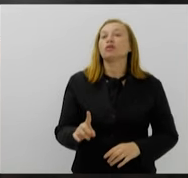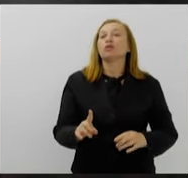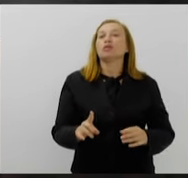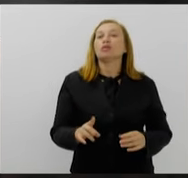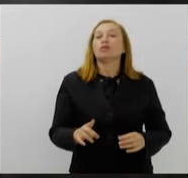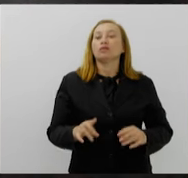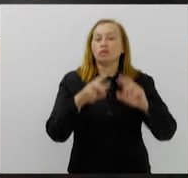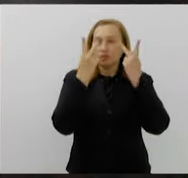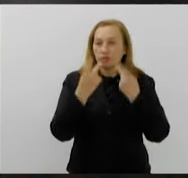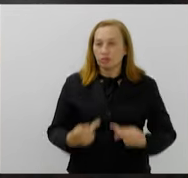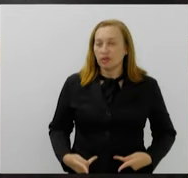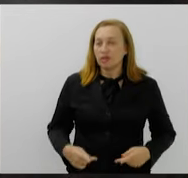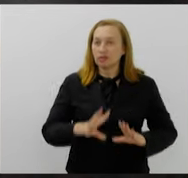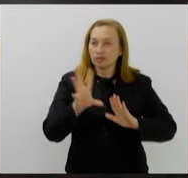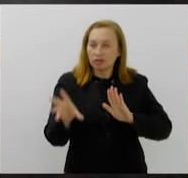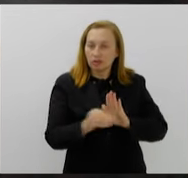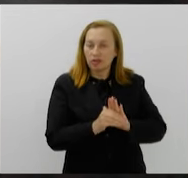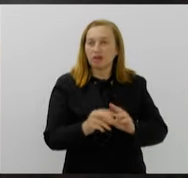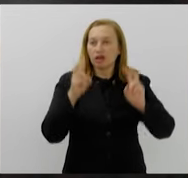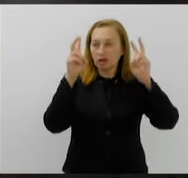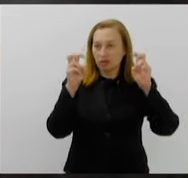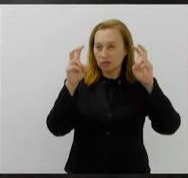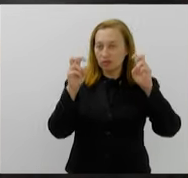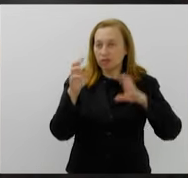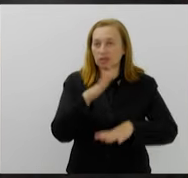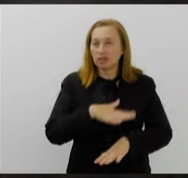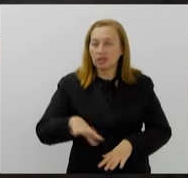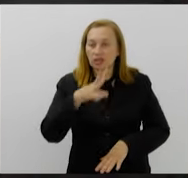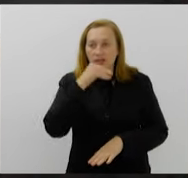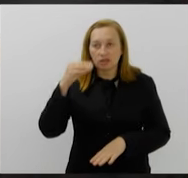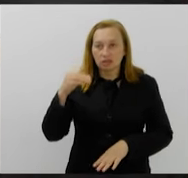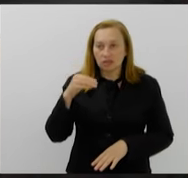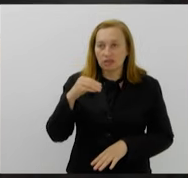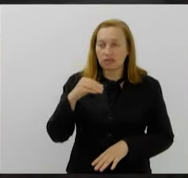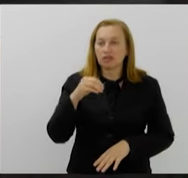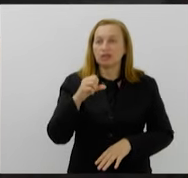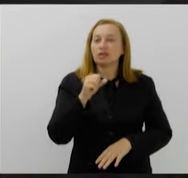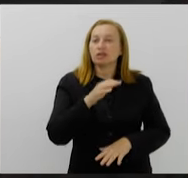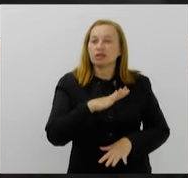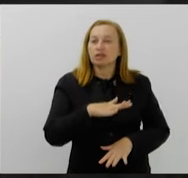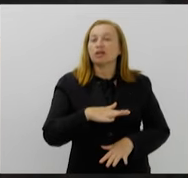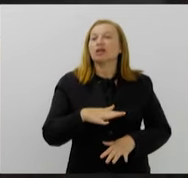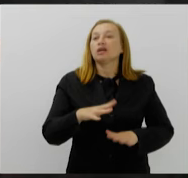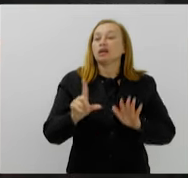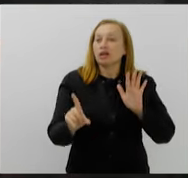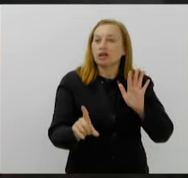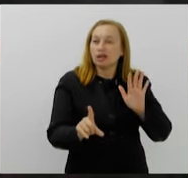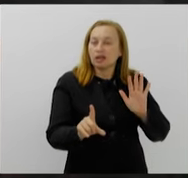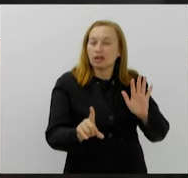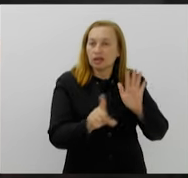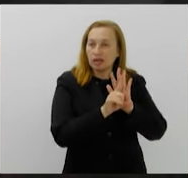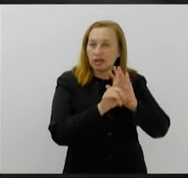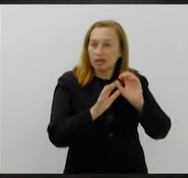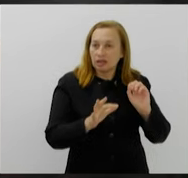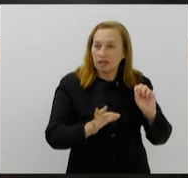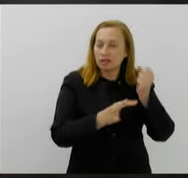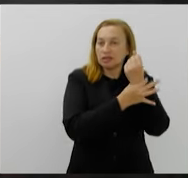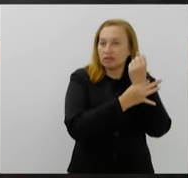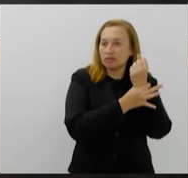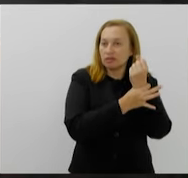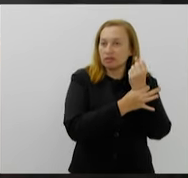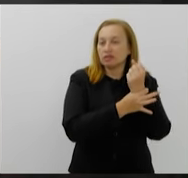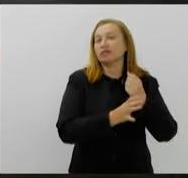emenda de assuntos da adolescente do Idoso favorável de trabalho legislação social e Seguridade Social